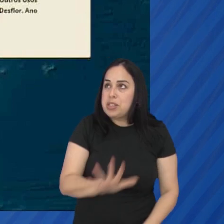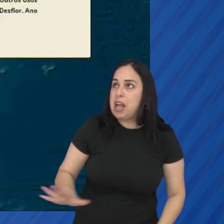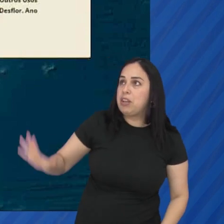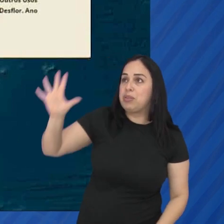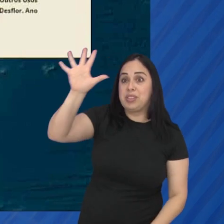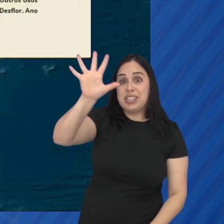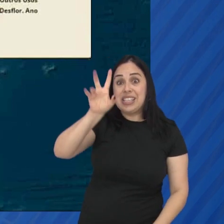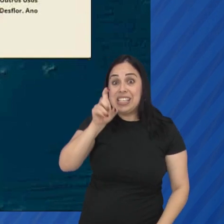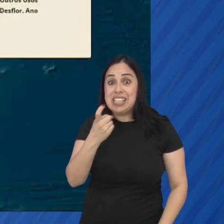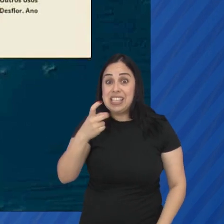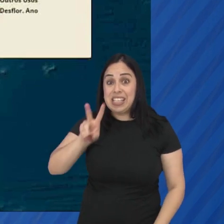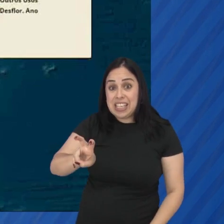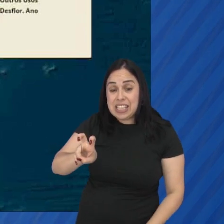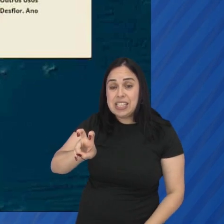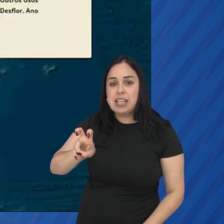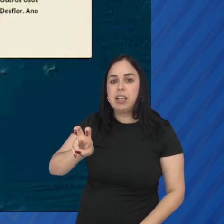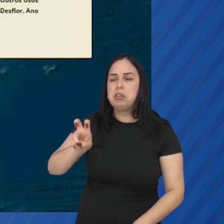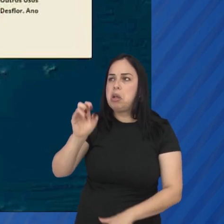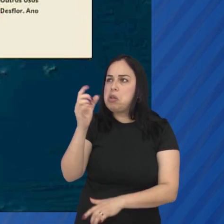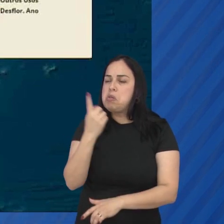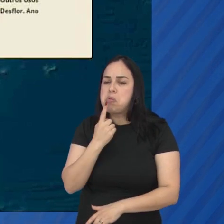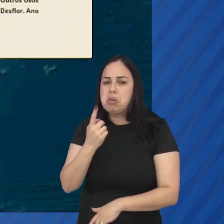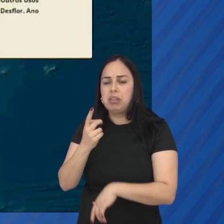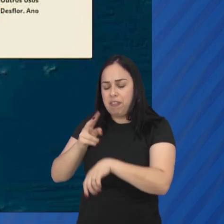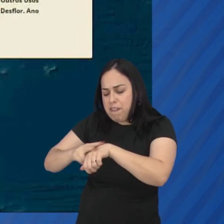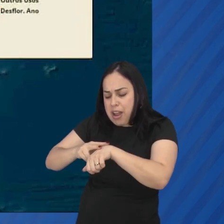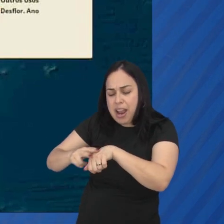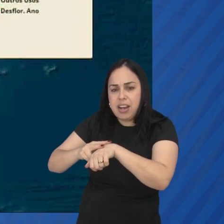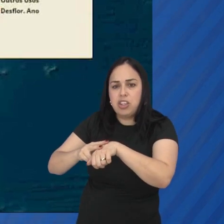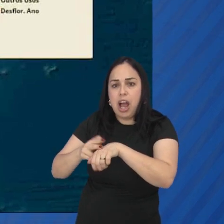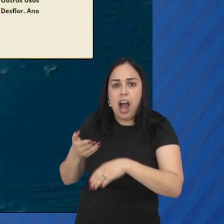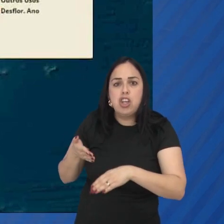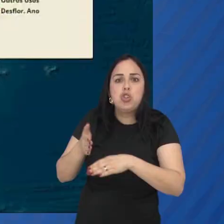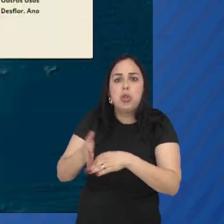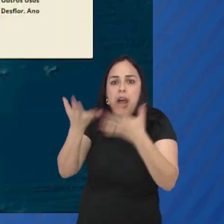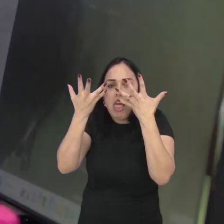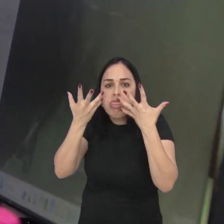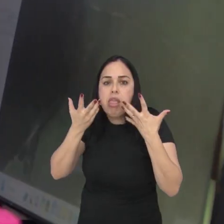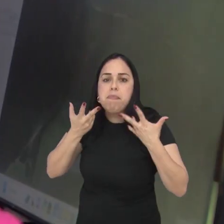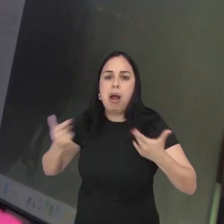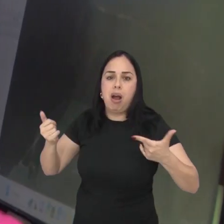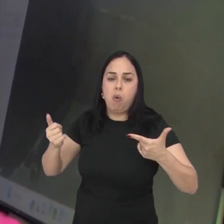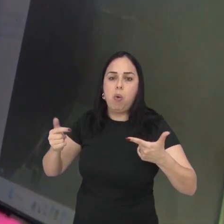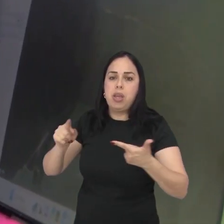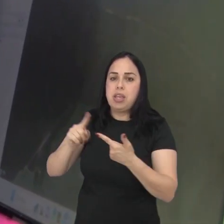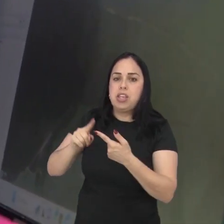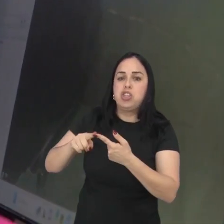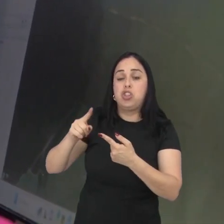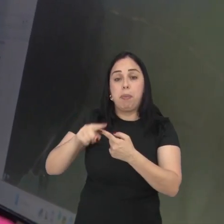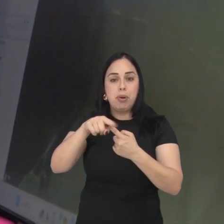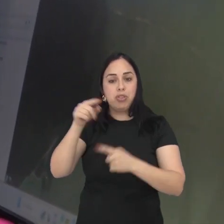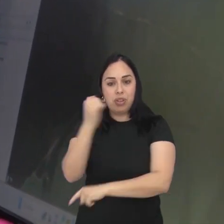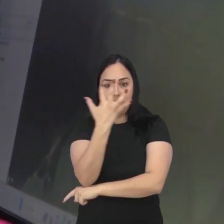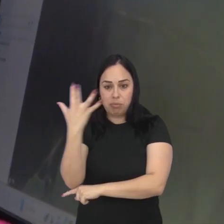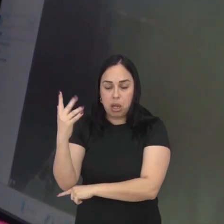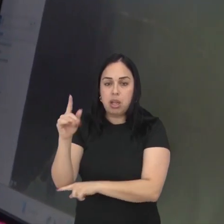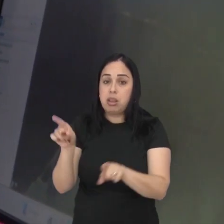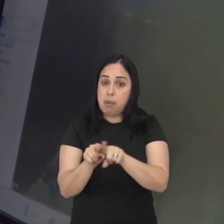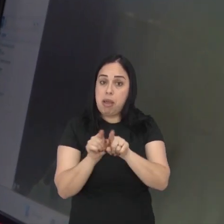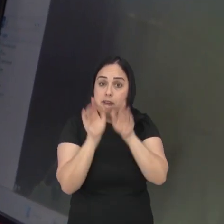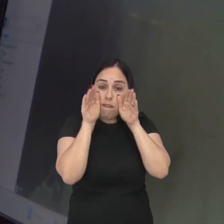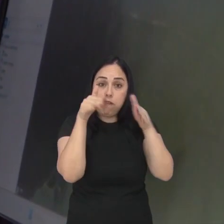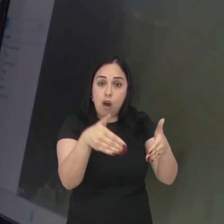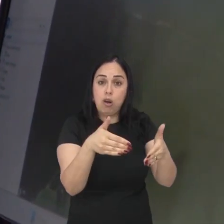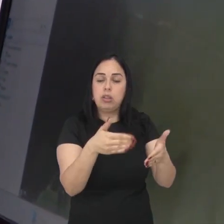15 estados brasileiros e sua área verde contribui para a vida de espécies únicas, para atividades econômicas e também